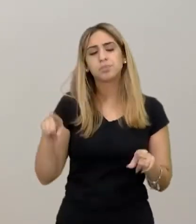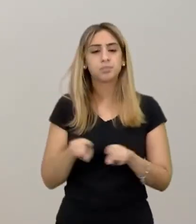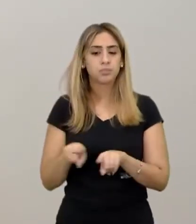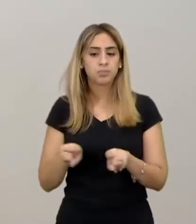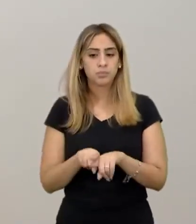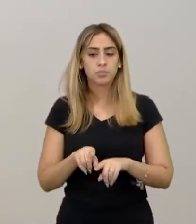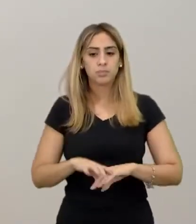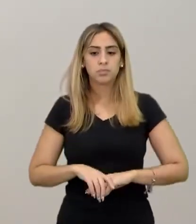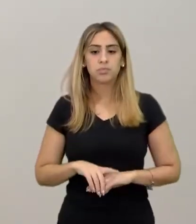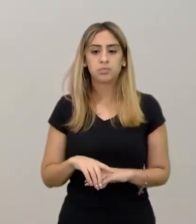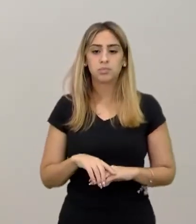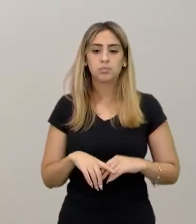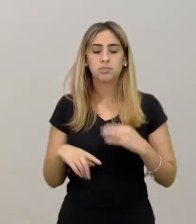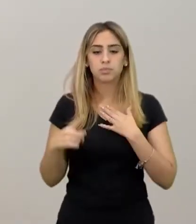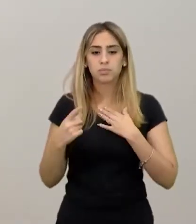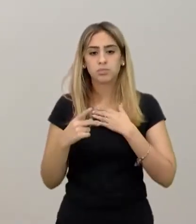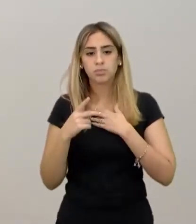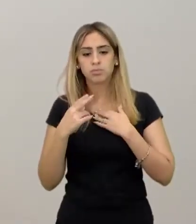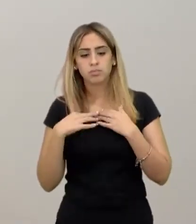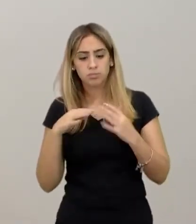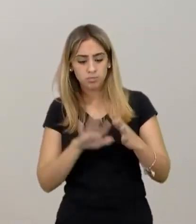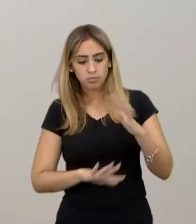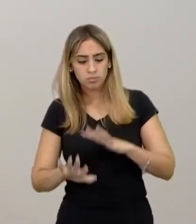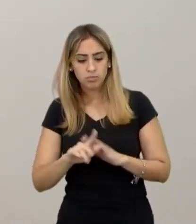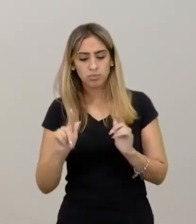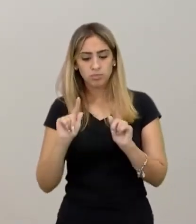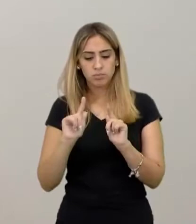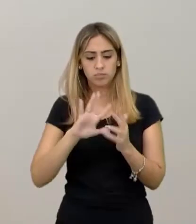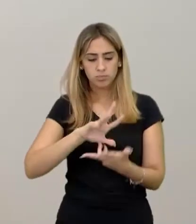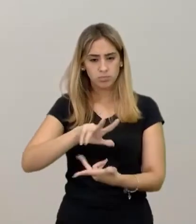também que assim, né, o espaço geográfico